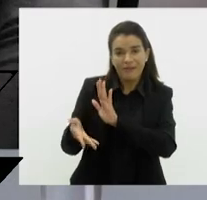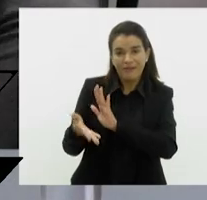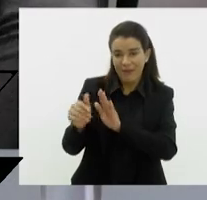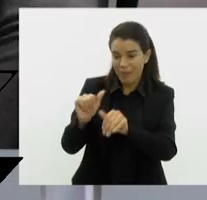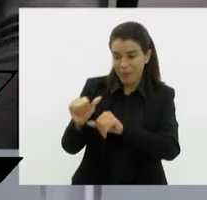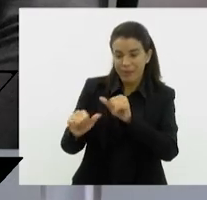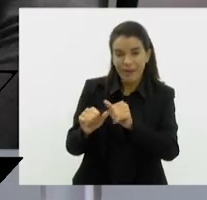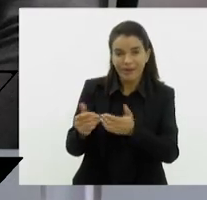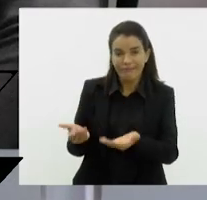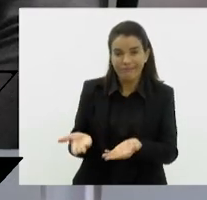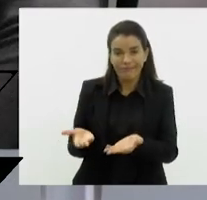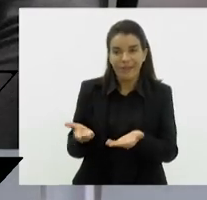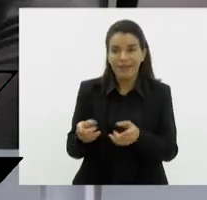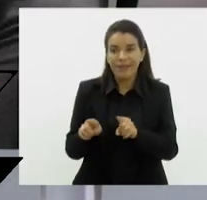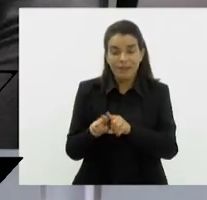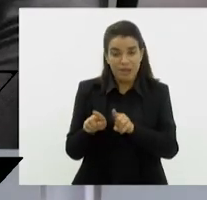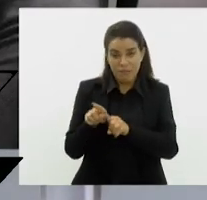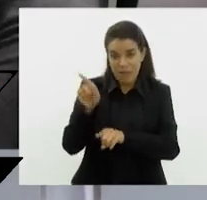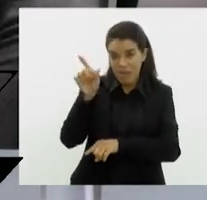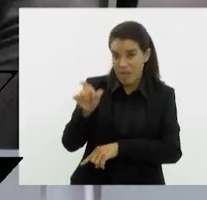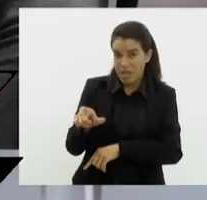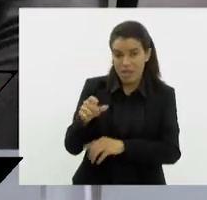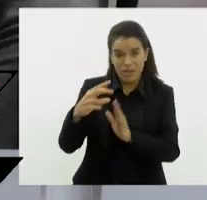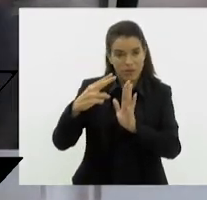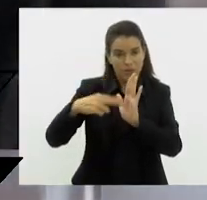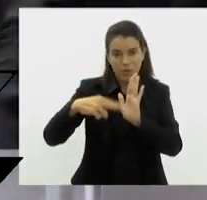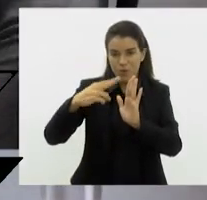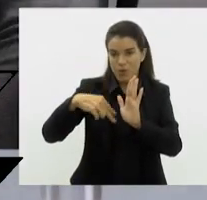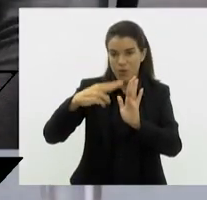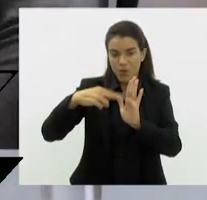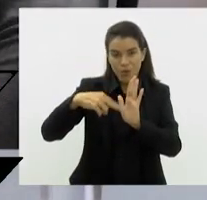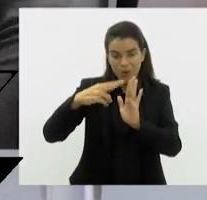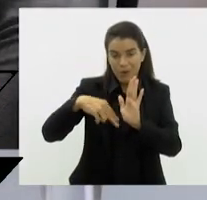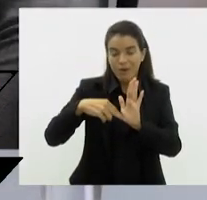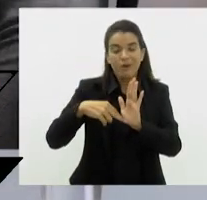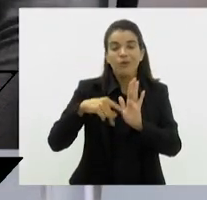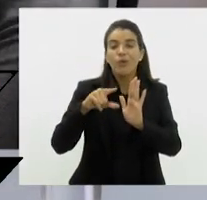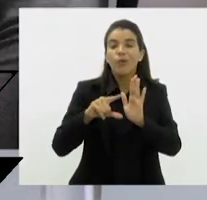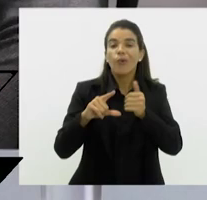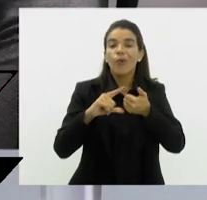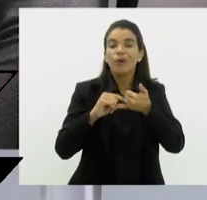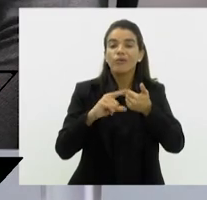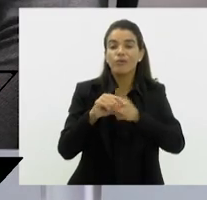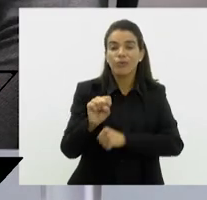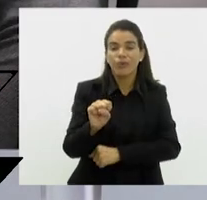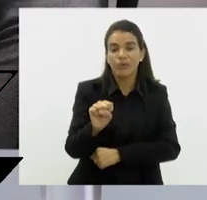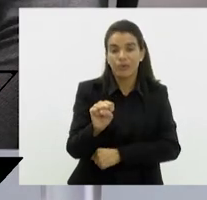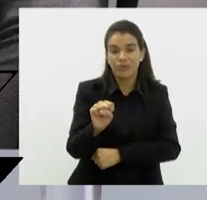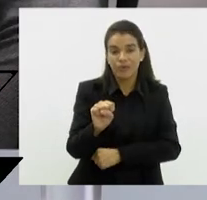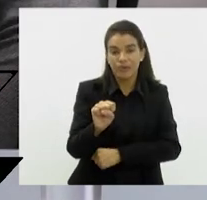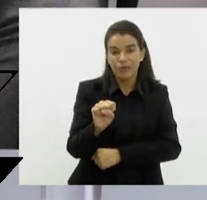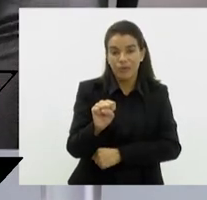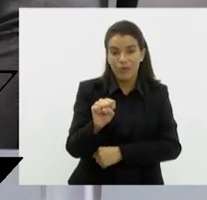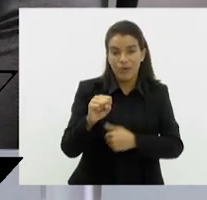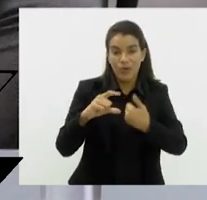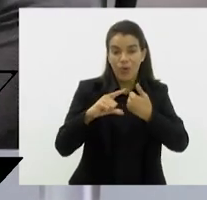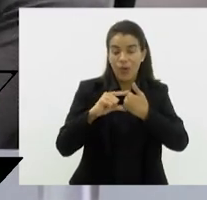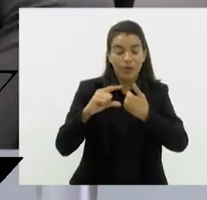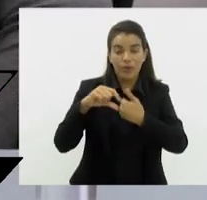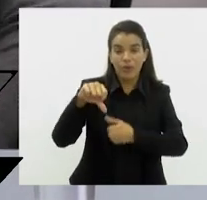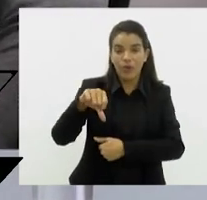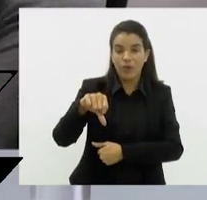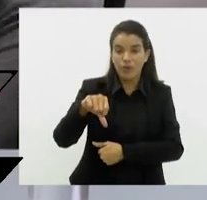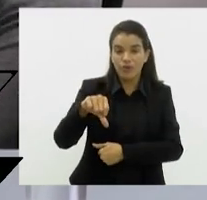alterar. E ele não leu, no projeto de lei, o artigo 9º. O artigo 9º